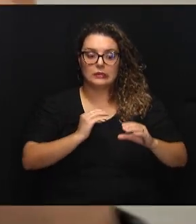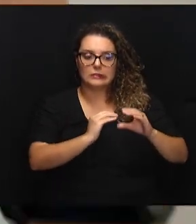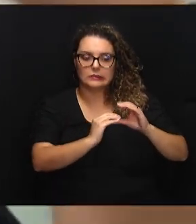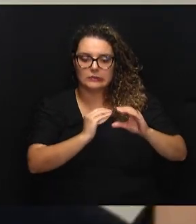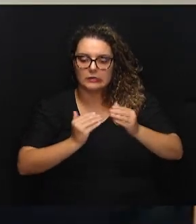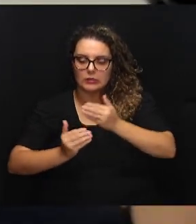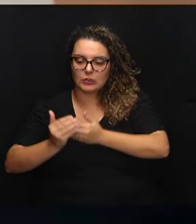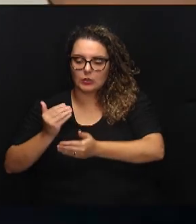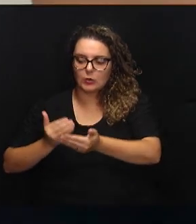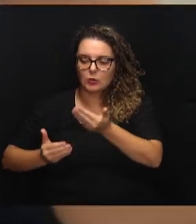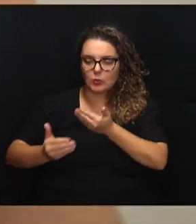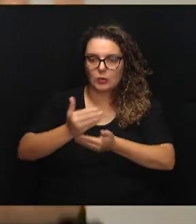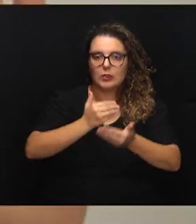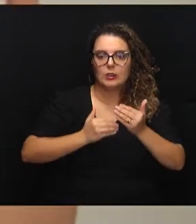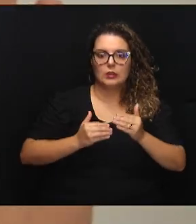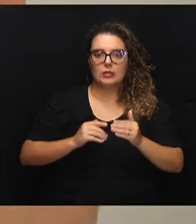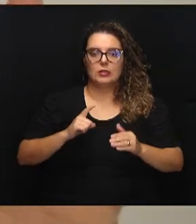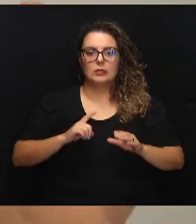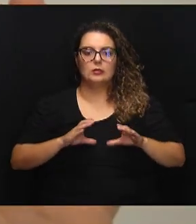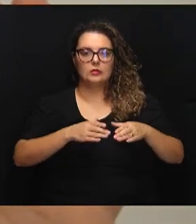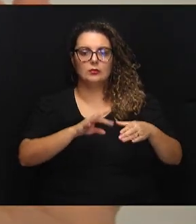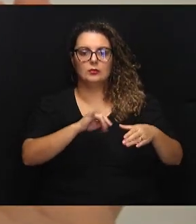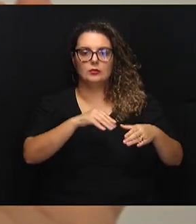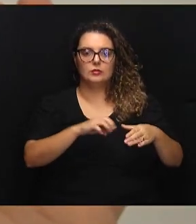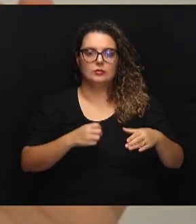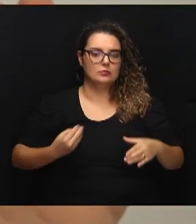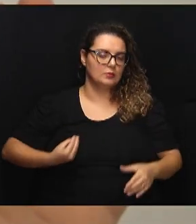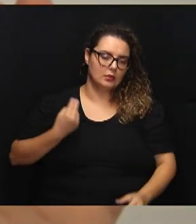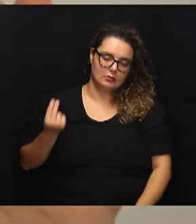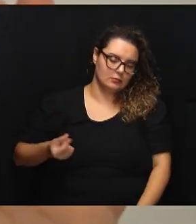gente mantenha esse time, talvez para o resto da vida.